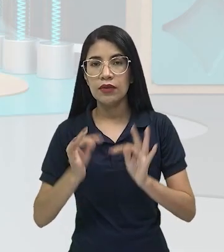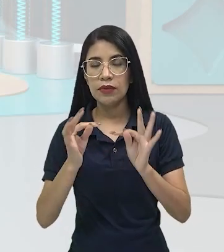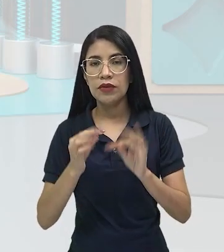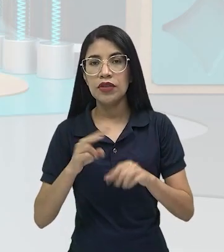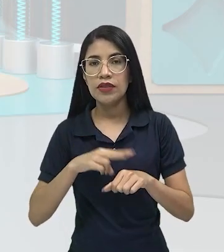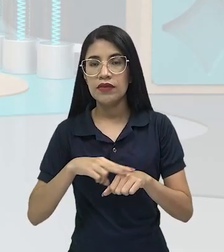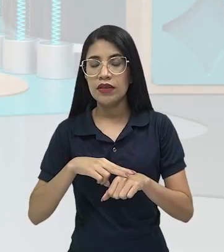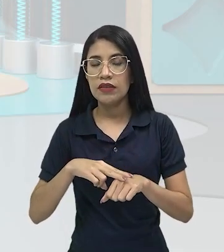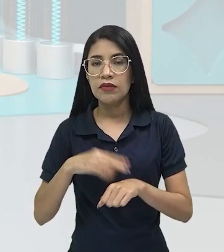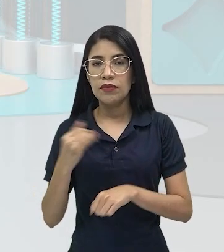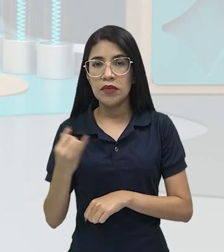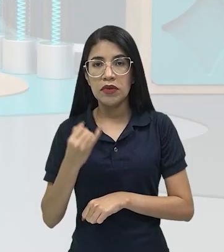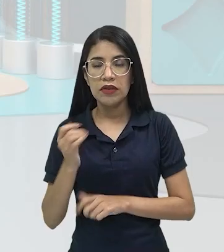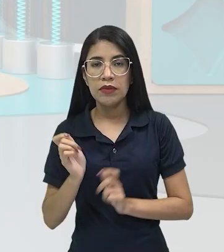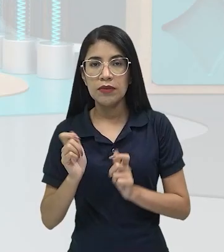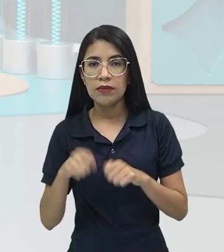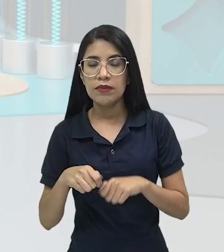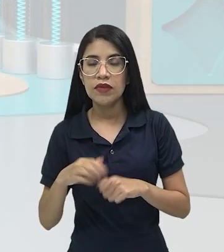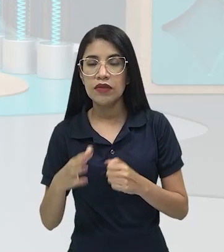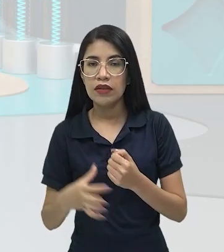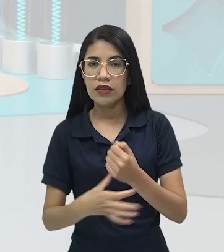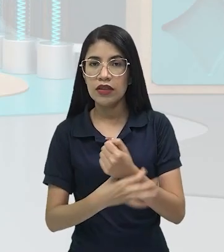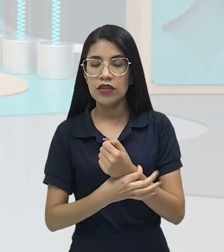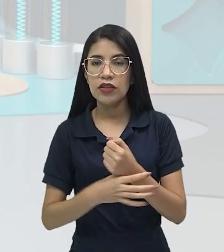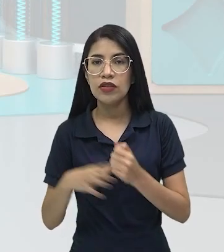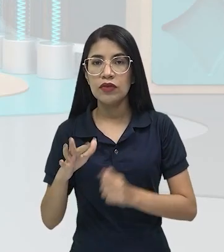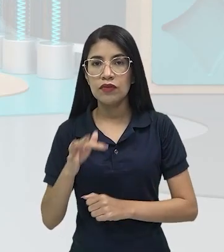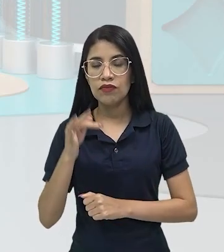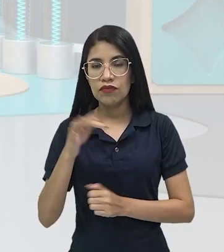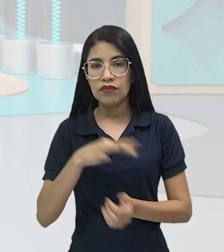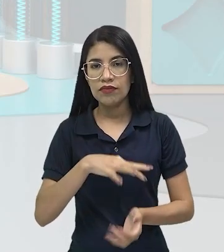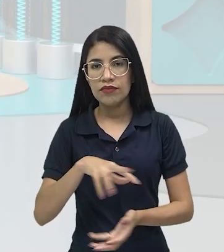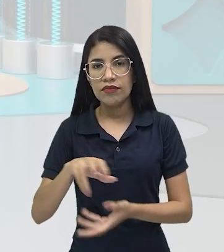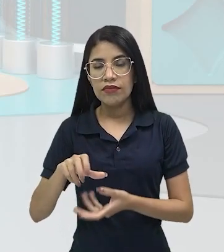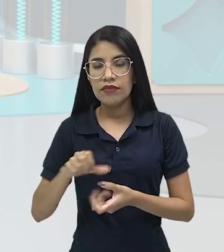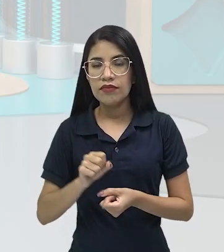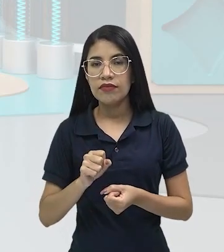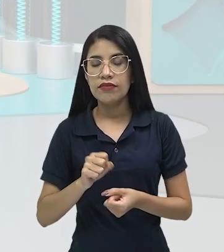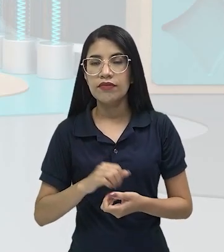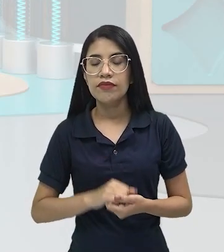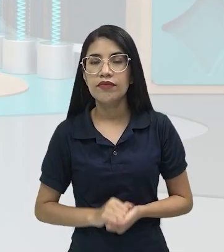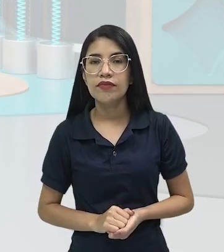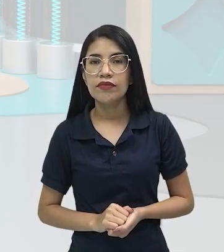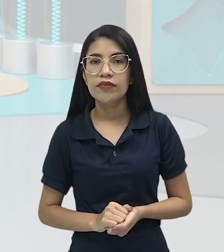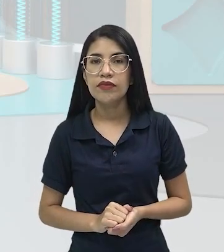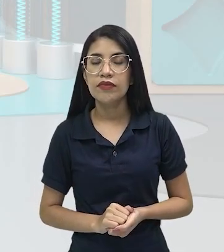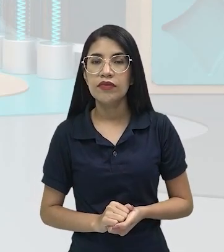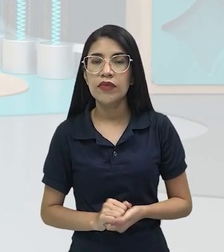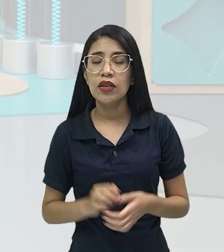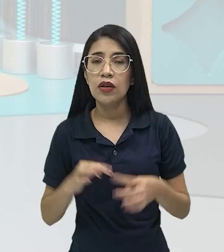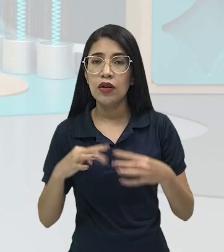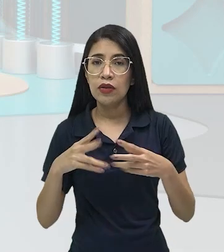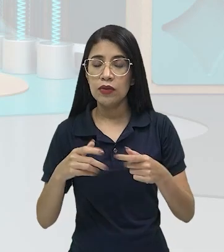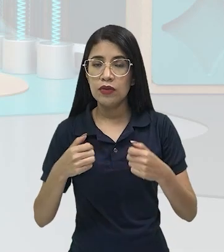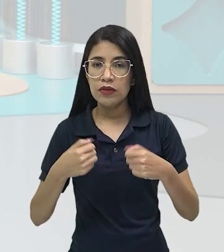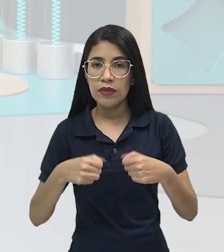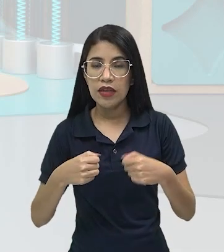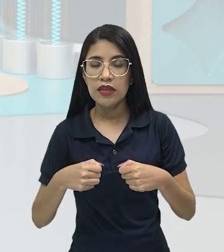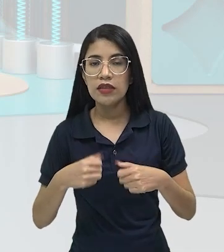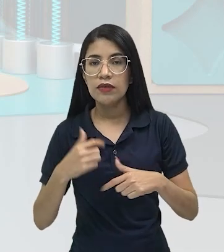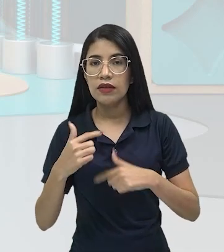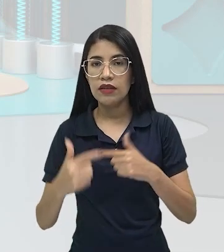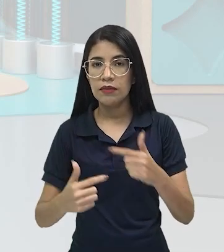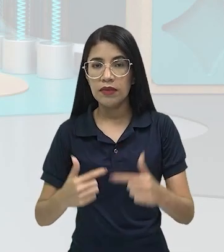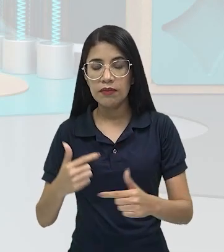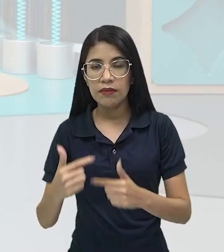medidas essenciais para garantir um futuro sustentável para o nosso planeta. Todos devem trabalhar, chamando para esse